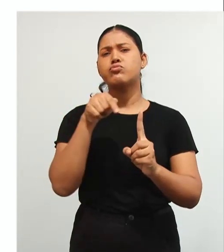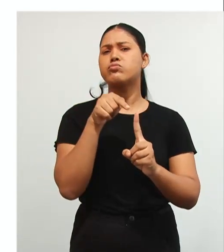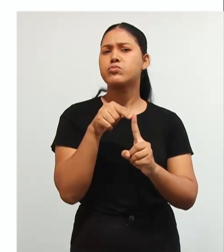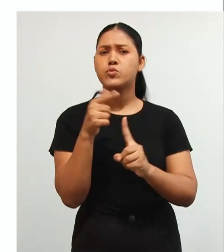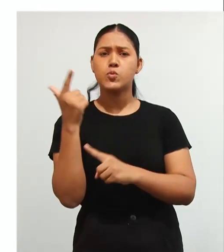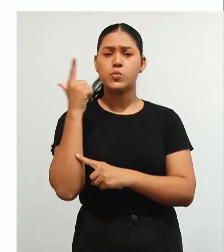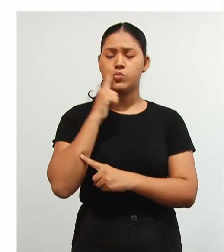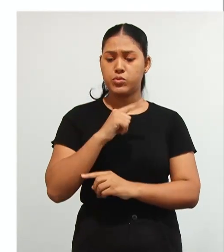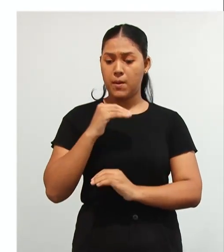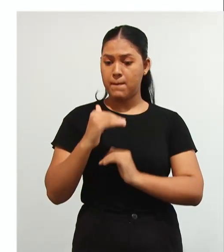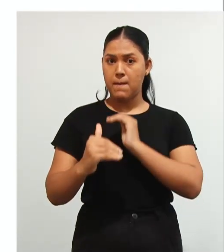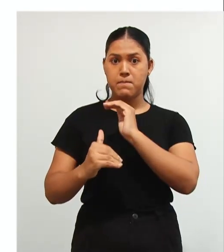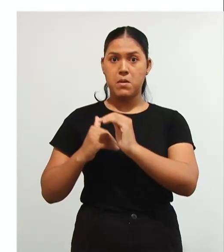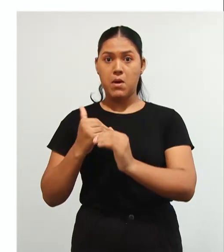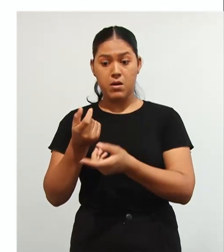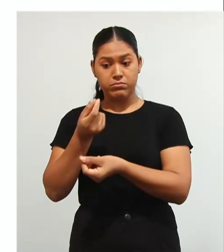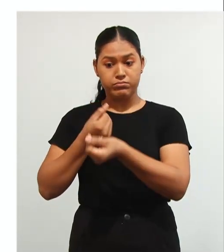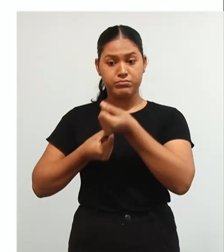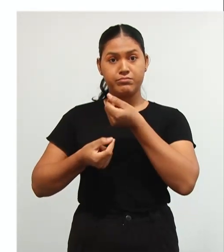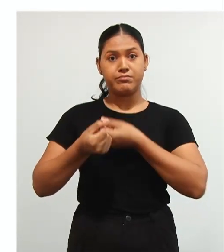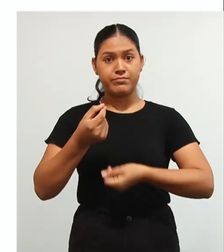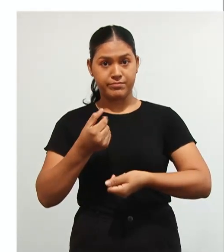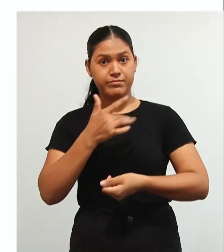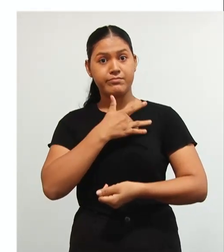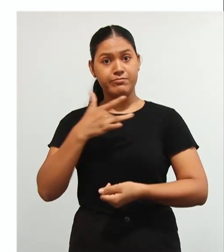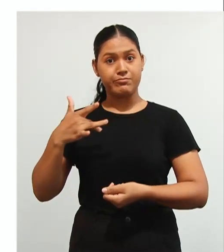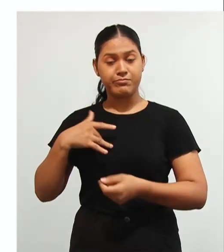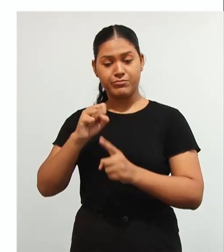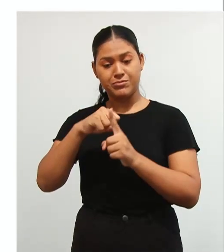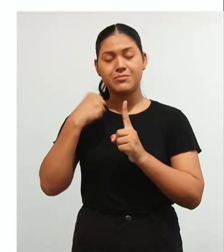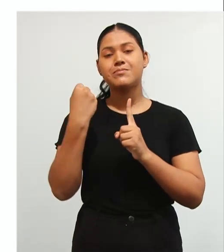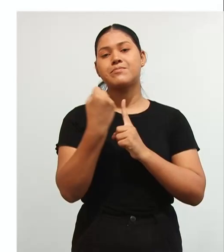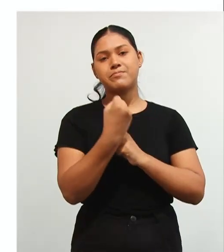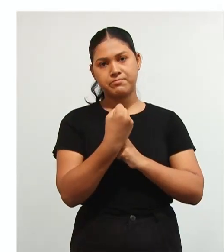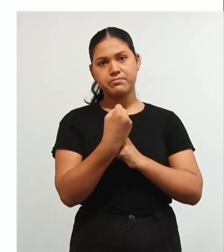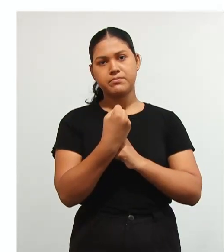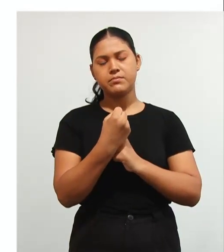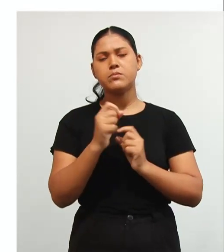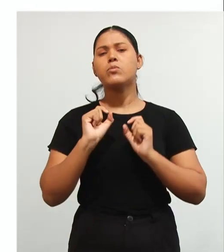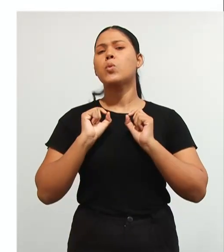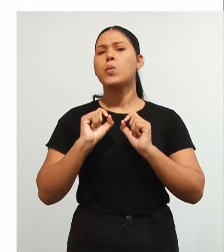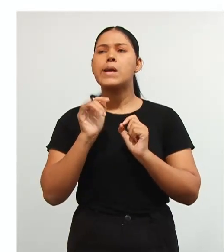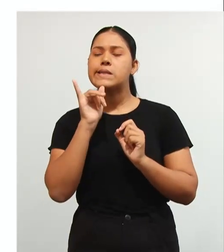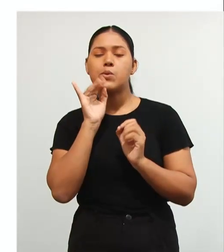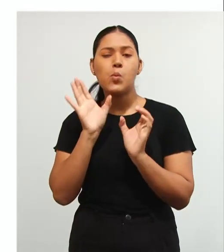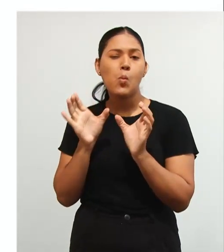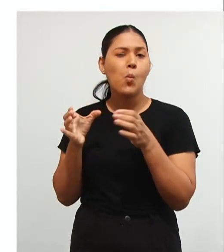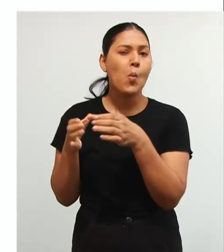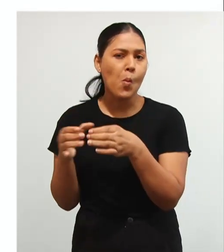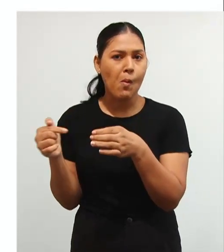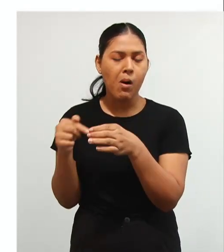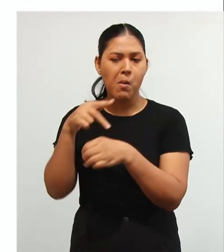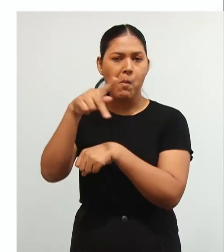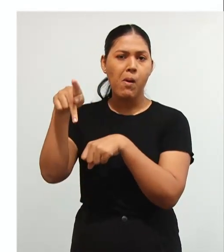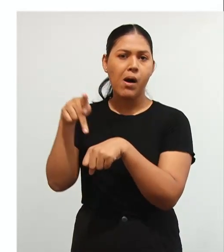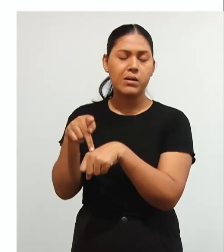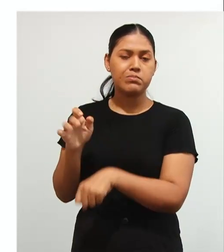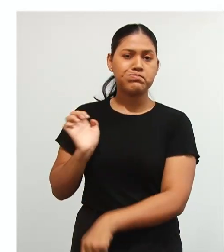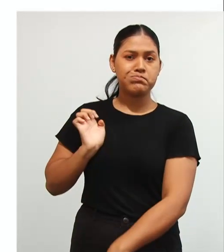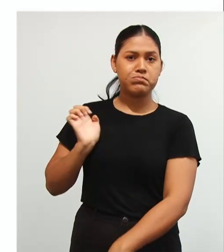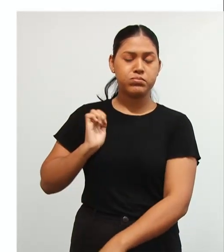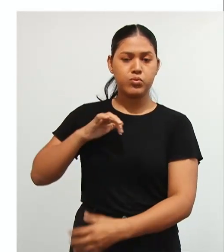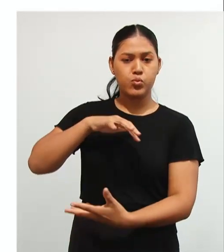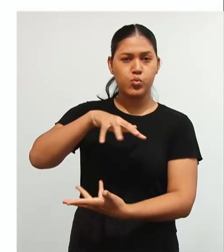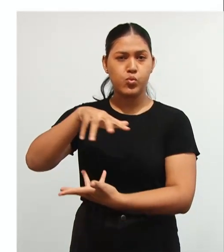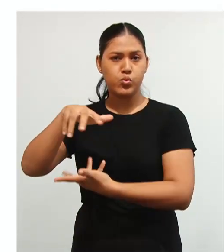econômico e o bem-estar social. Essa organização é também conhecida por ser o clube dos países mais ricos do mundo. Ela